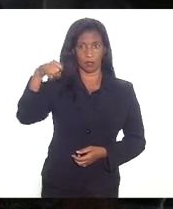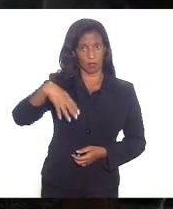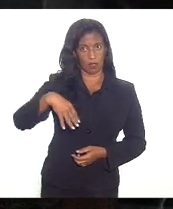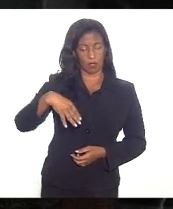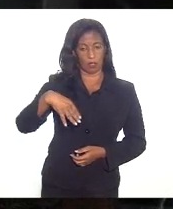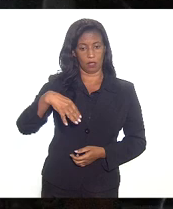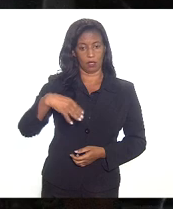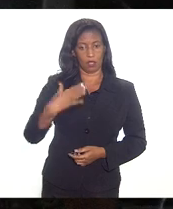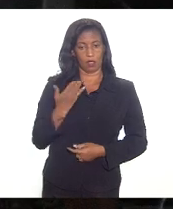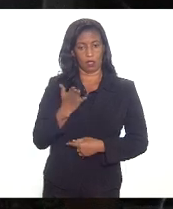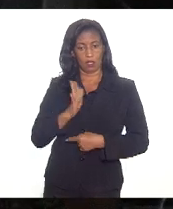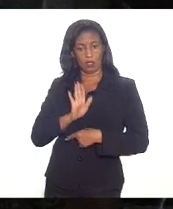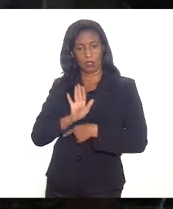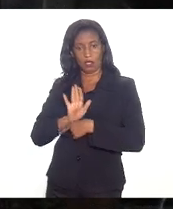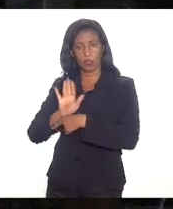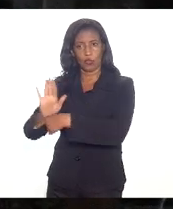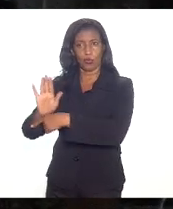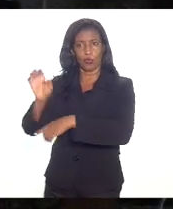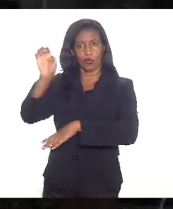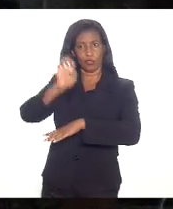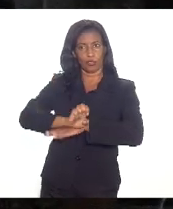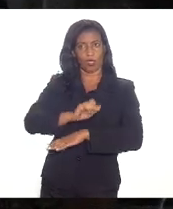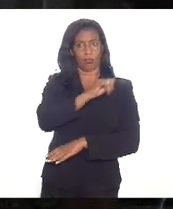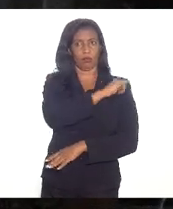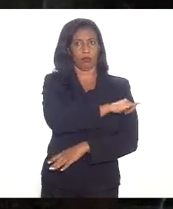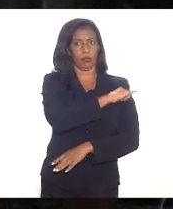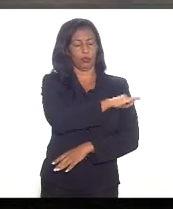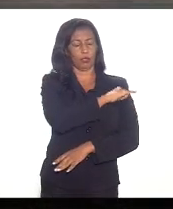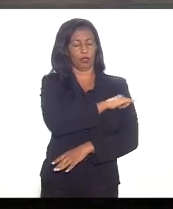defesa do Estado do Rio de Janeiro.